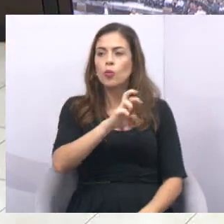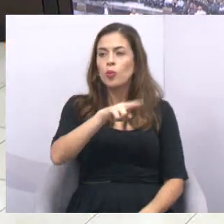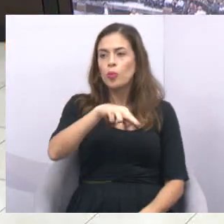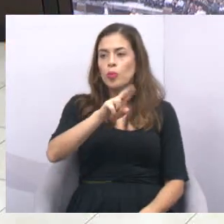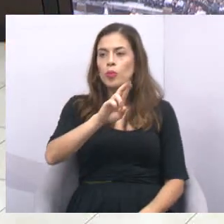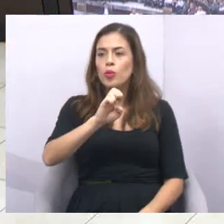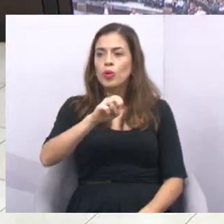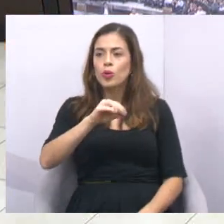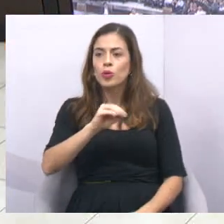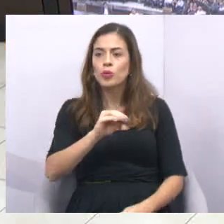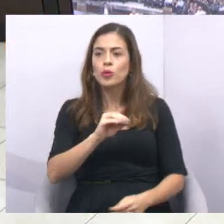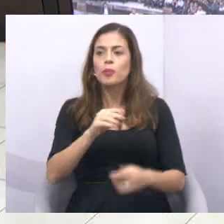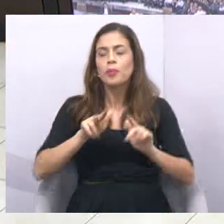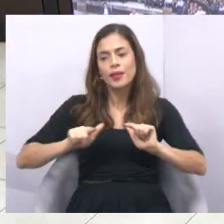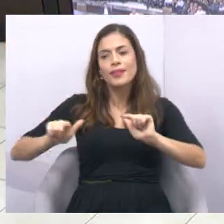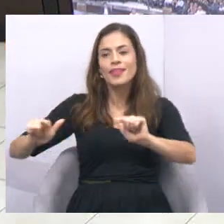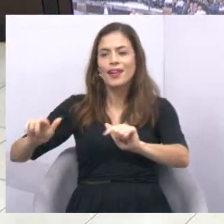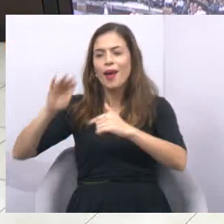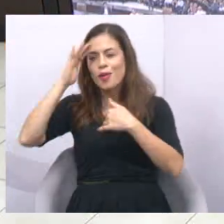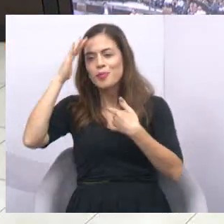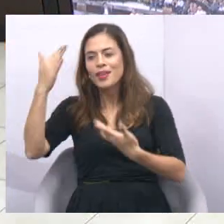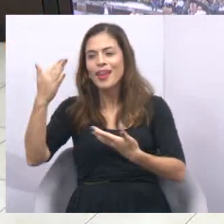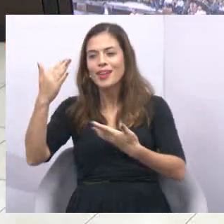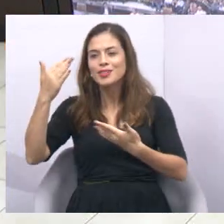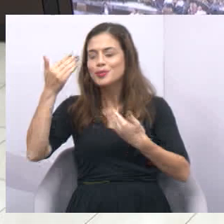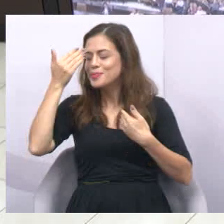para entregar para você essa homenagem. Muito obrigado.